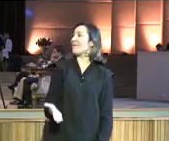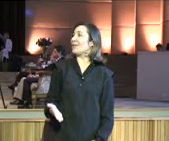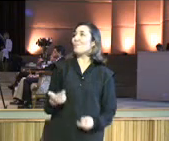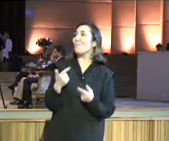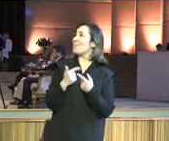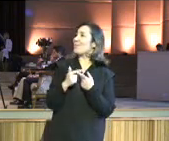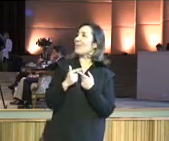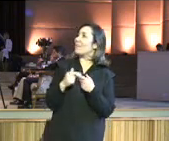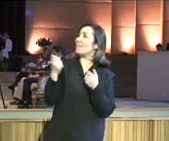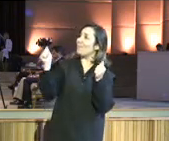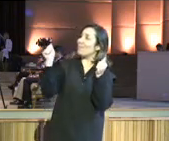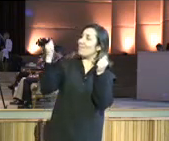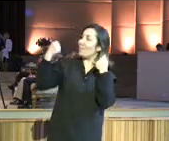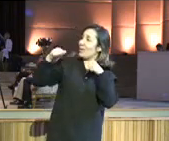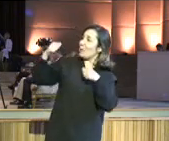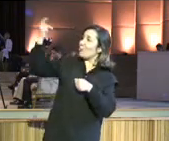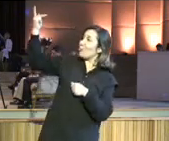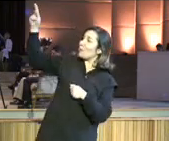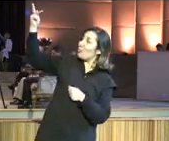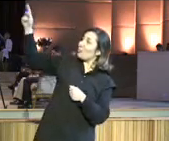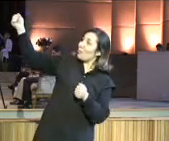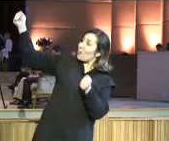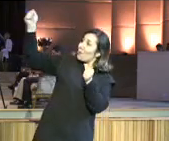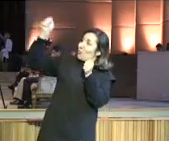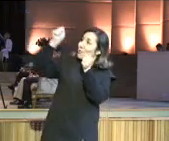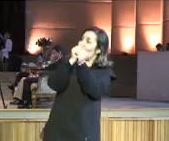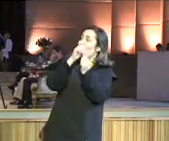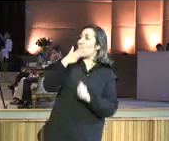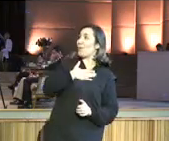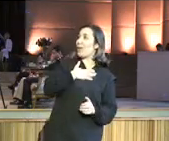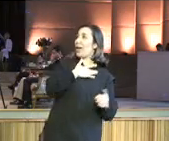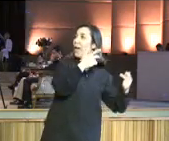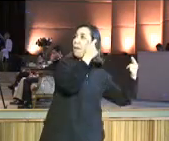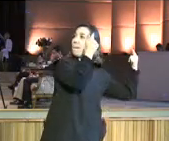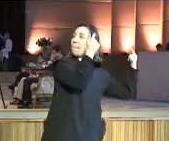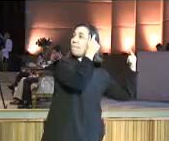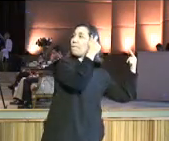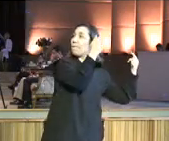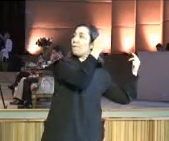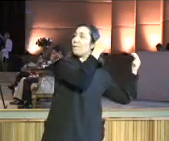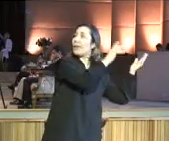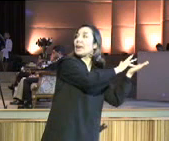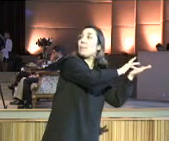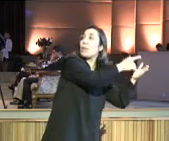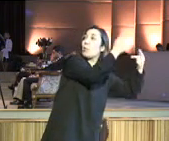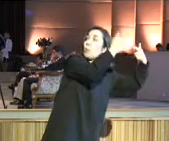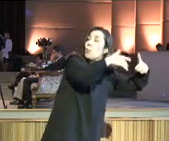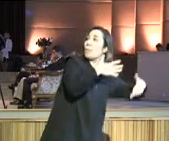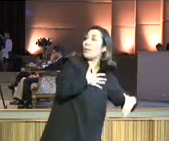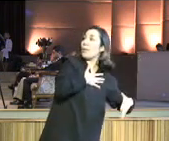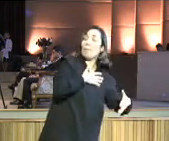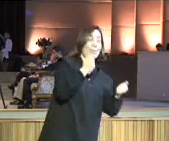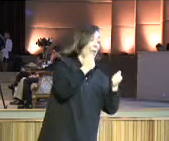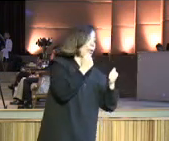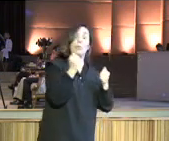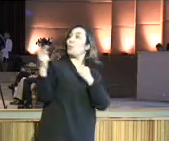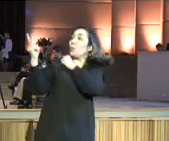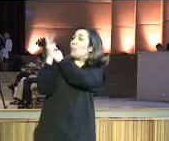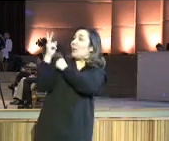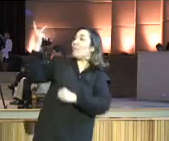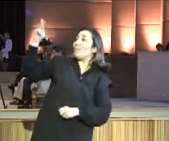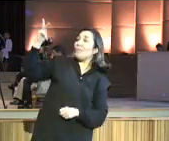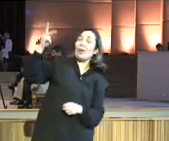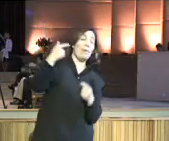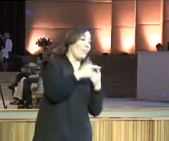estratégias malignas que foram montadas contra mim. E quando nós lemos a história, nós vamos descobrir que